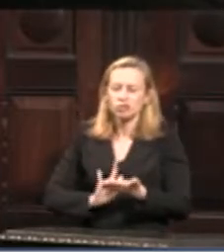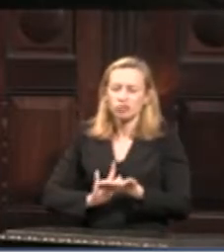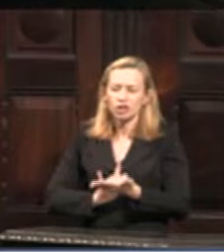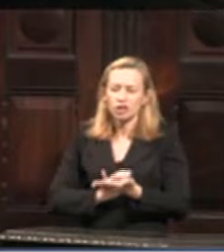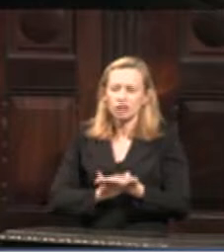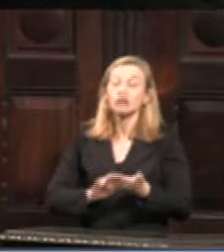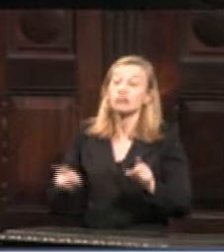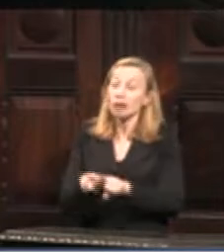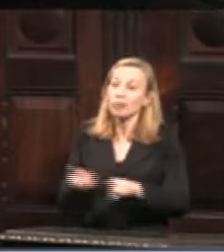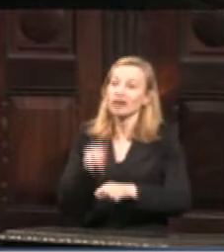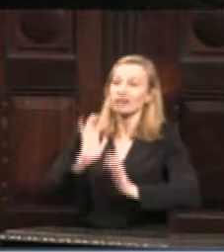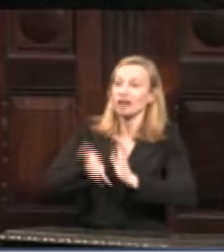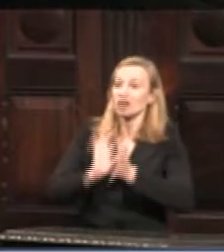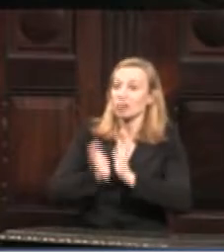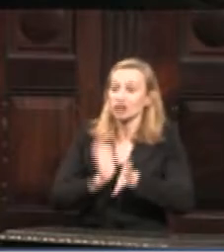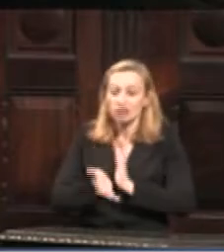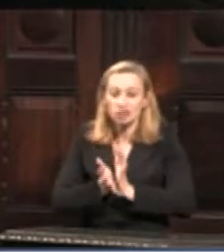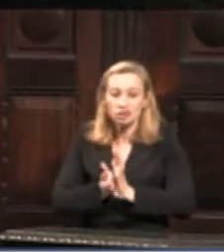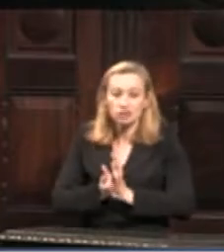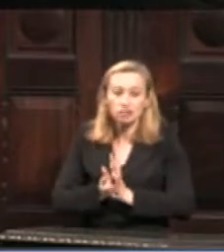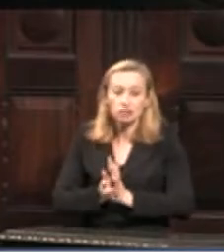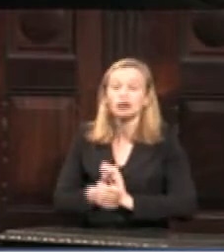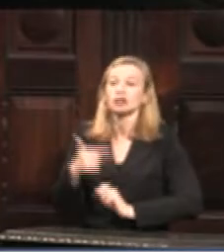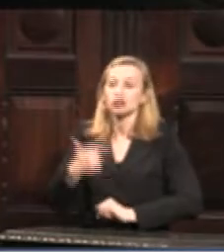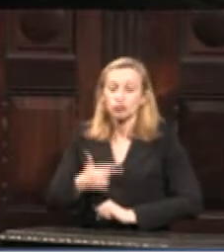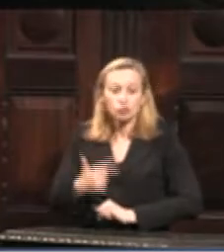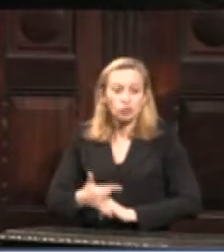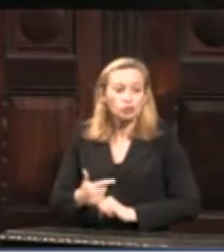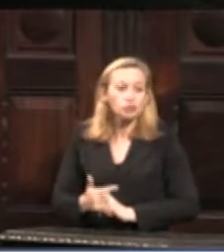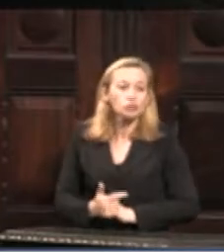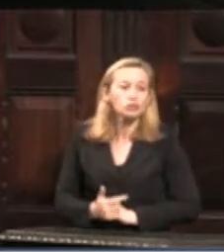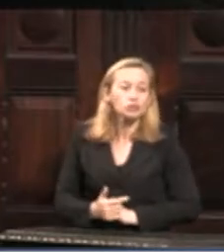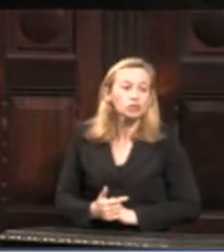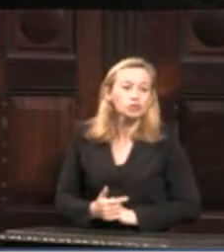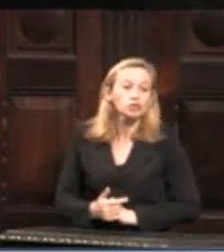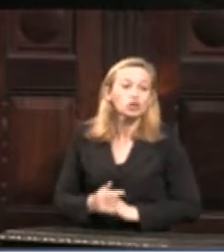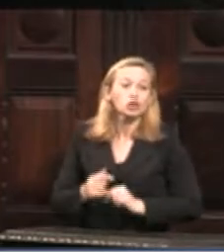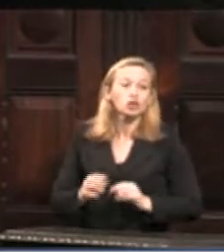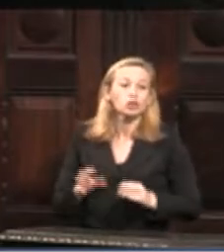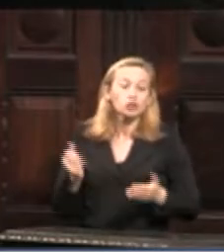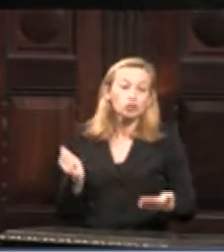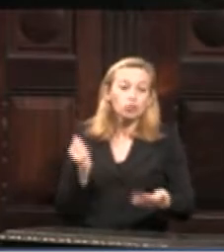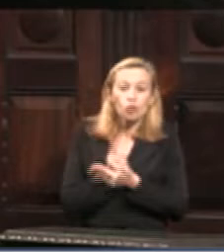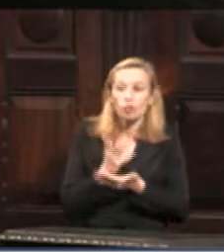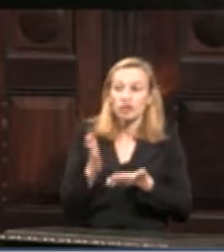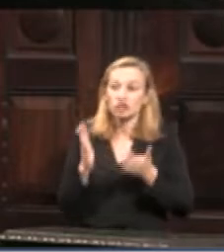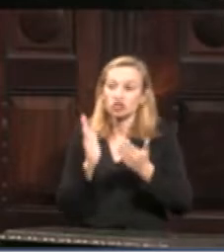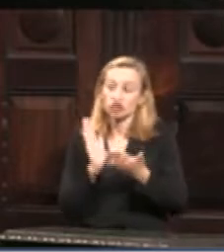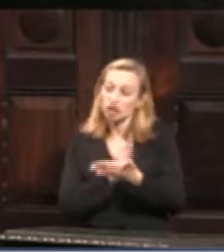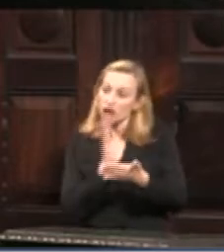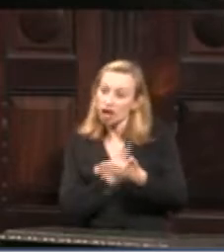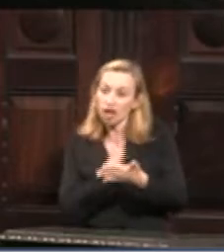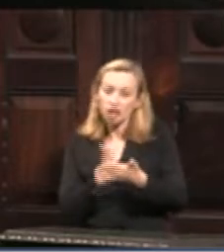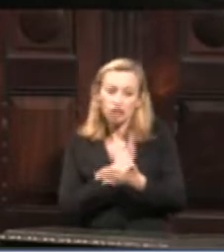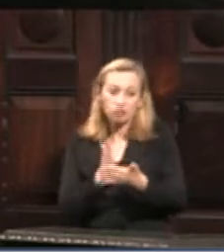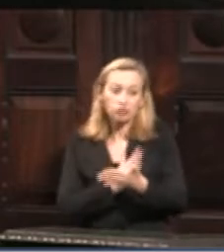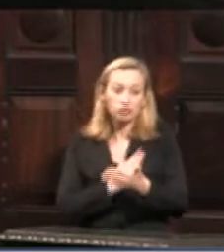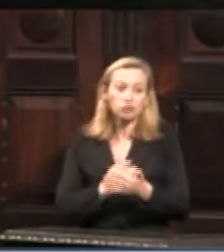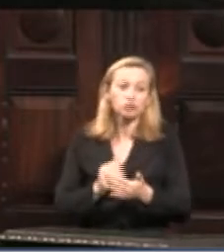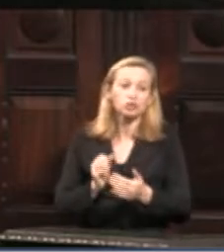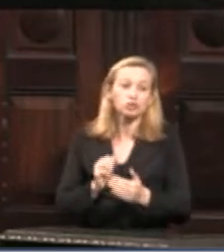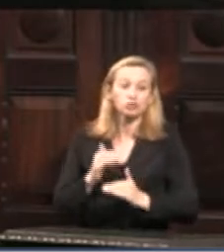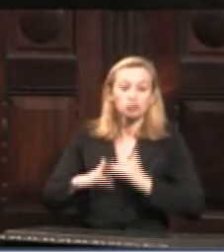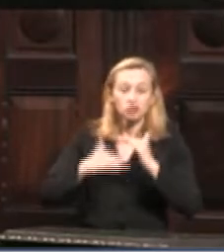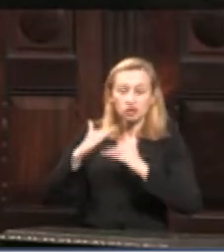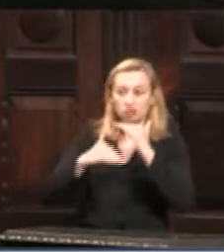em libras. Parágrafo 2º. Nos editais de compras de livros, inclusive para abastecimento ou atualização